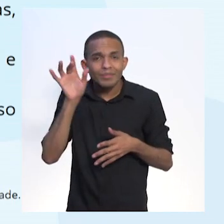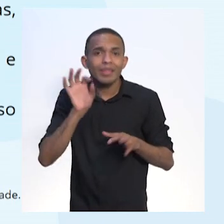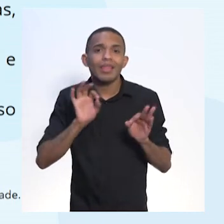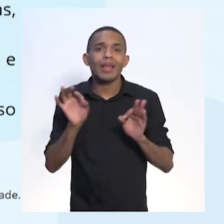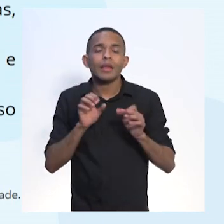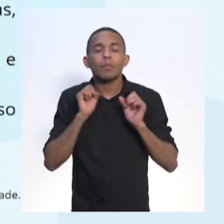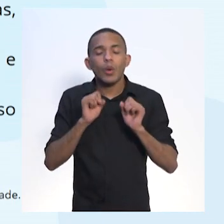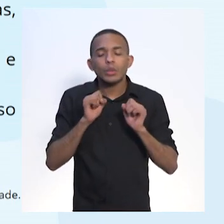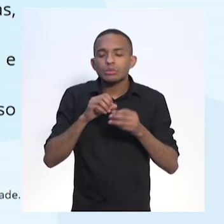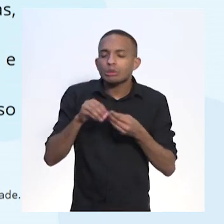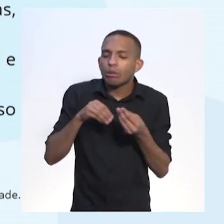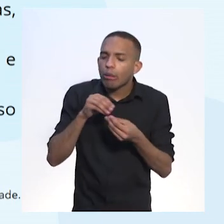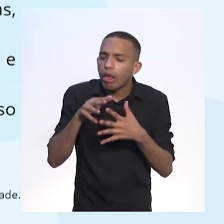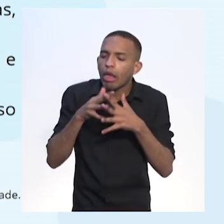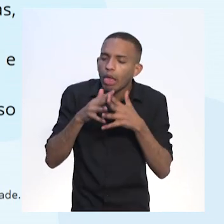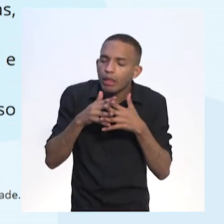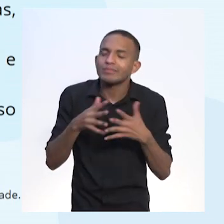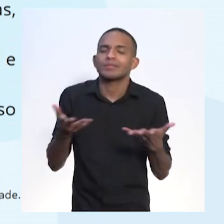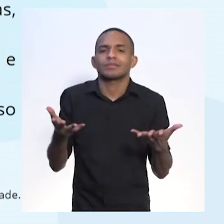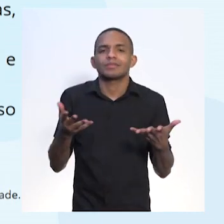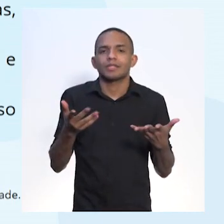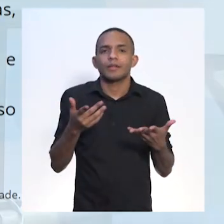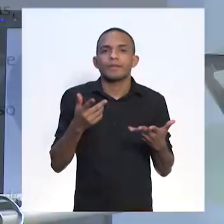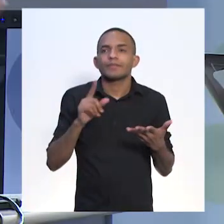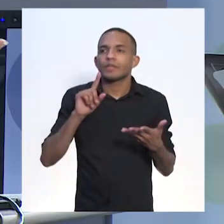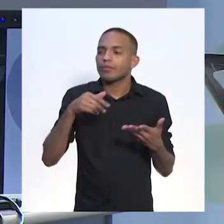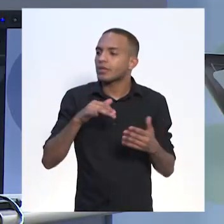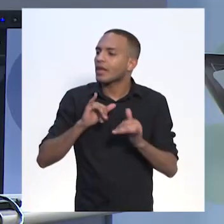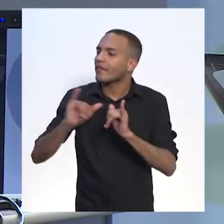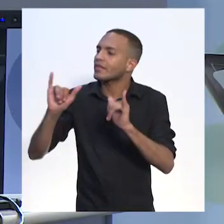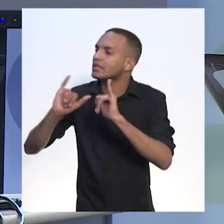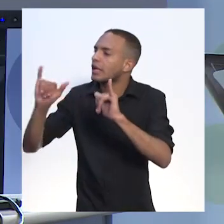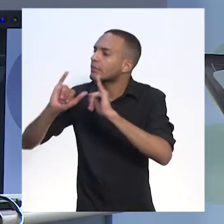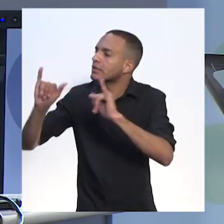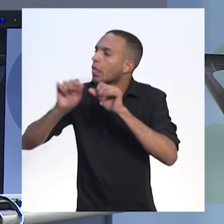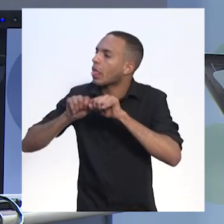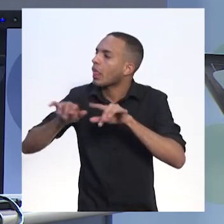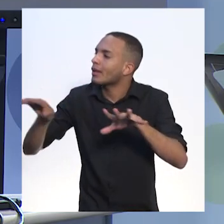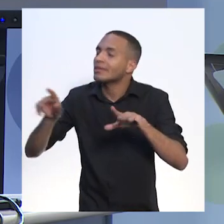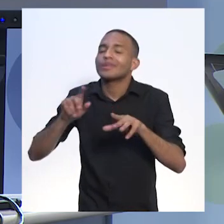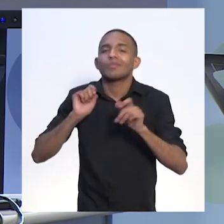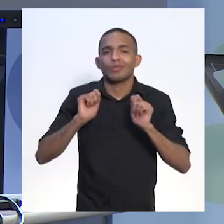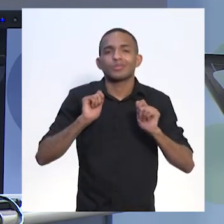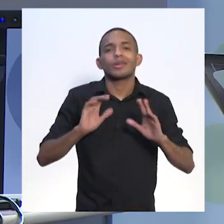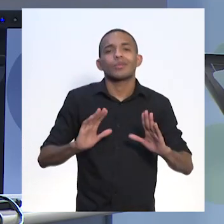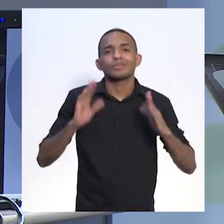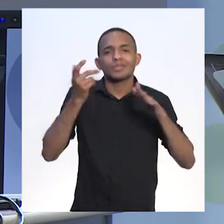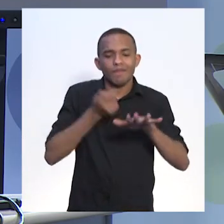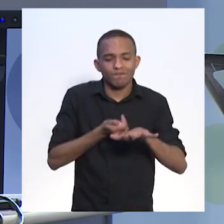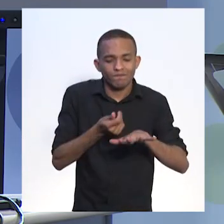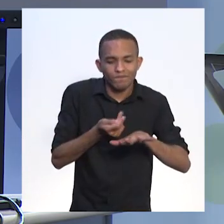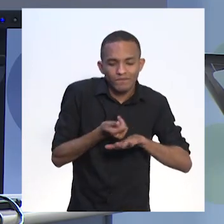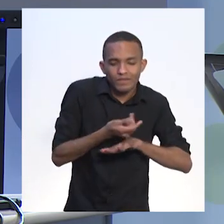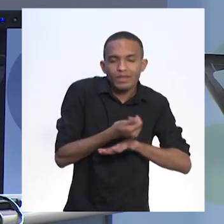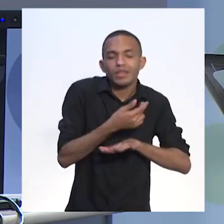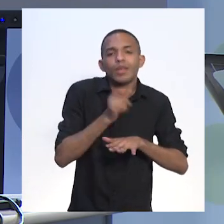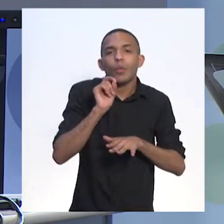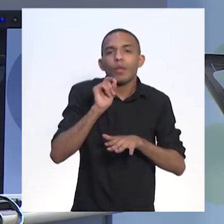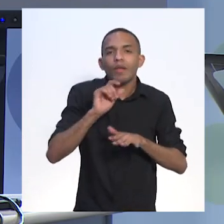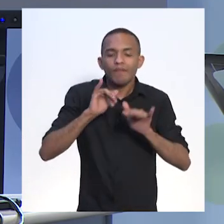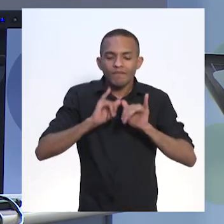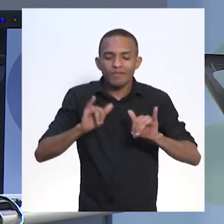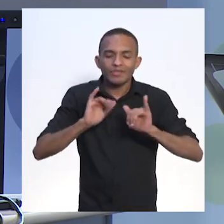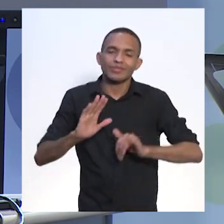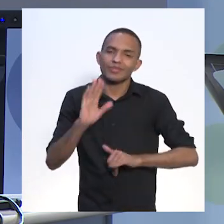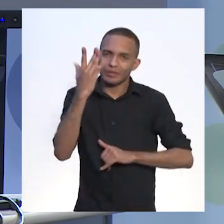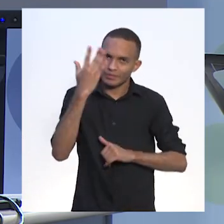se confundir, e aí ir passando para o outro e virar uma fake news, certo, Andréia? Que nós também já falamos disso aqui. Texto escrito em terceira